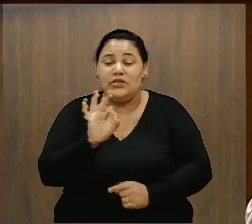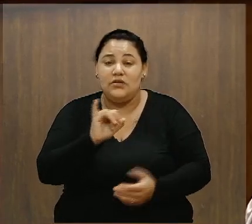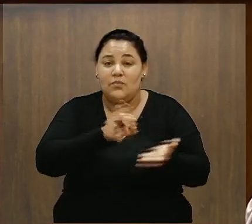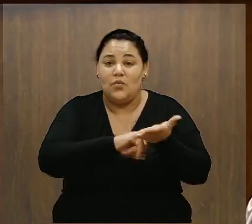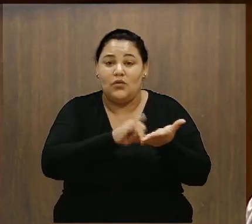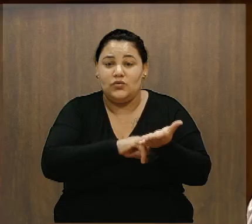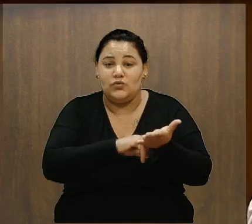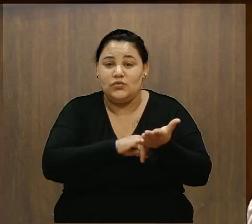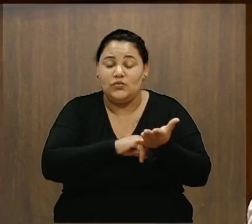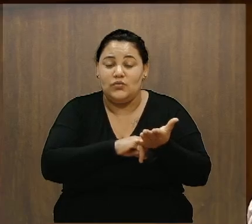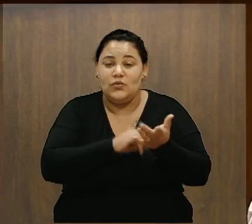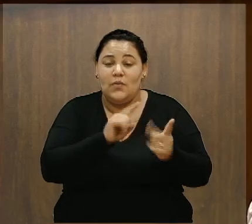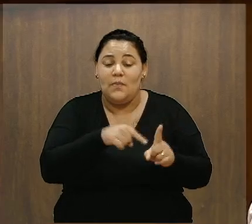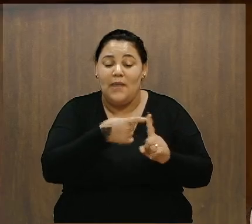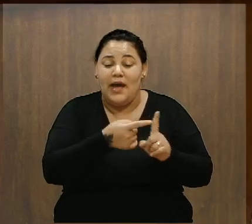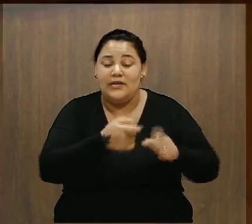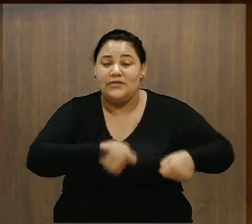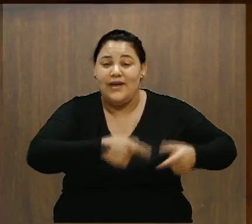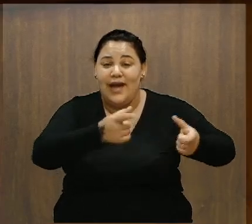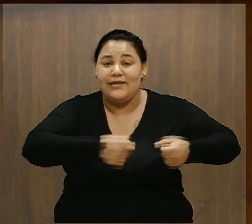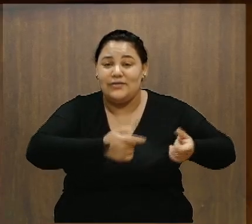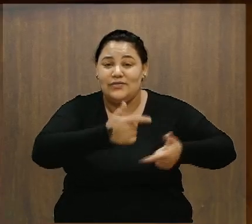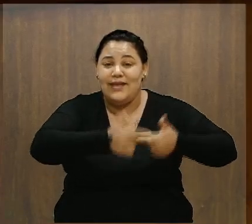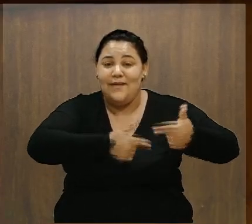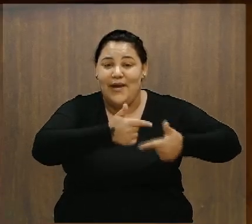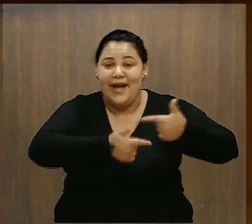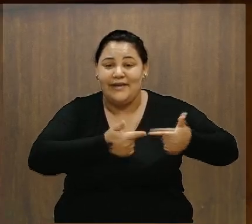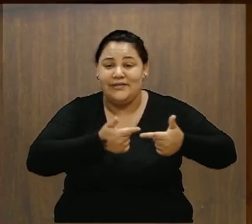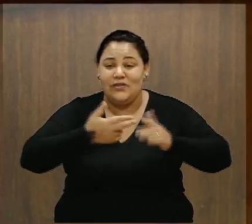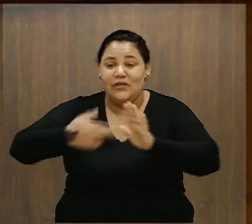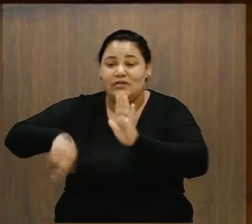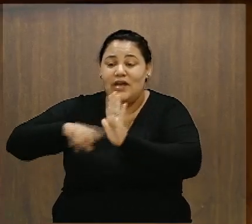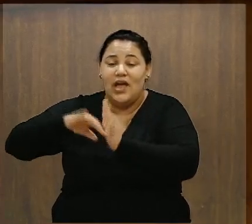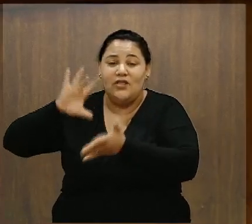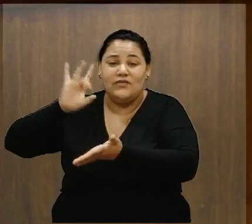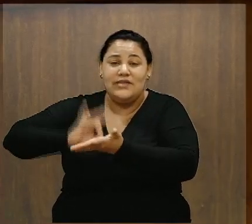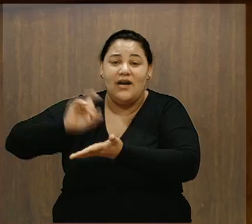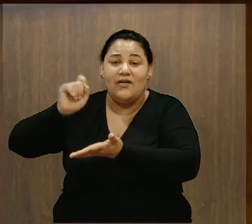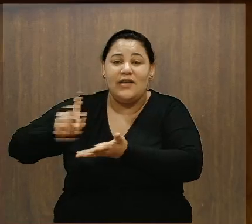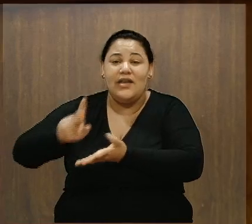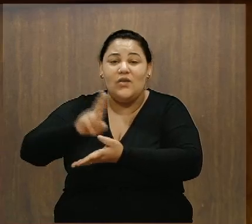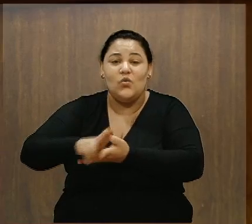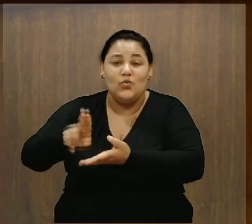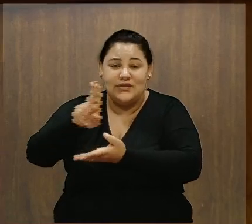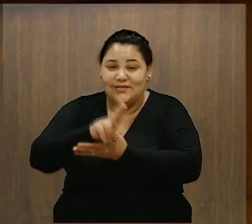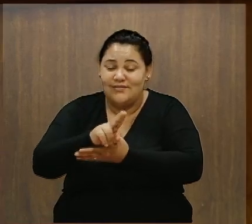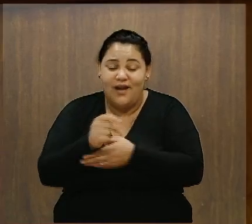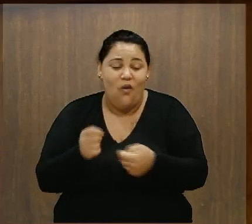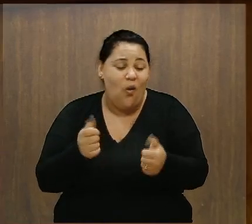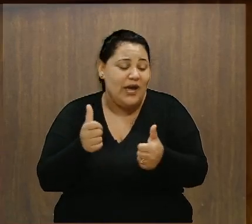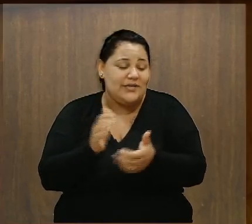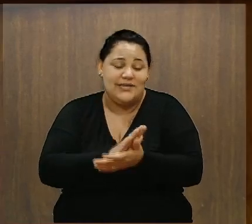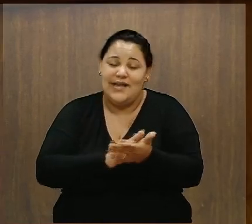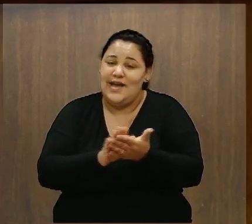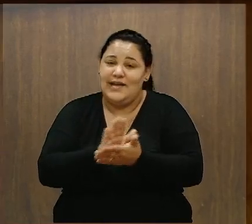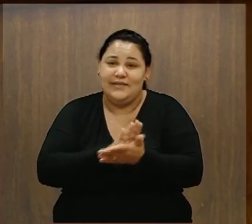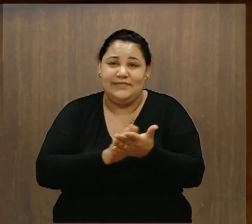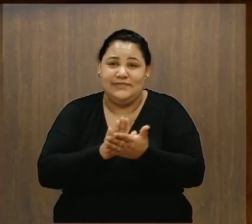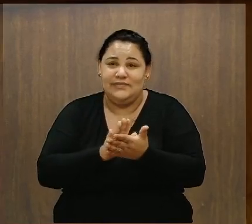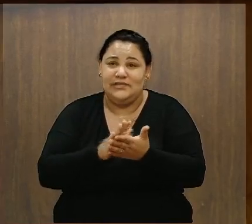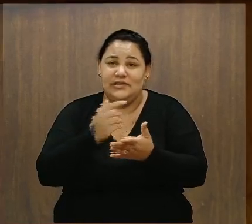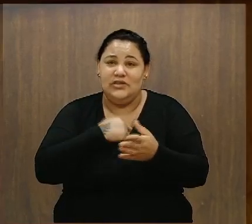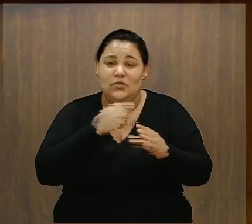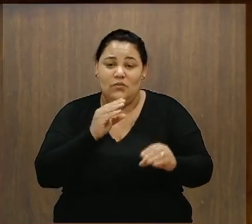custo de operação. Então, o resultado efetivo para quem utiliza a estrada é quase nenhum. E me somo também